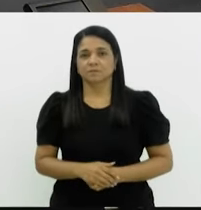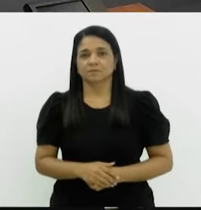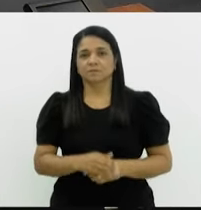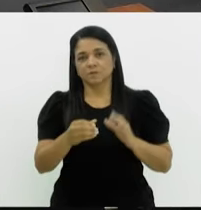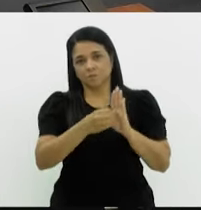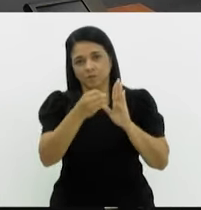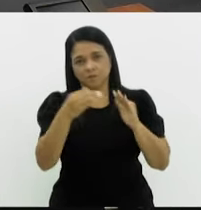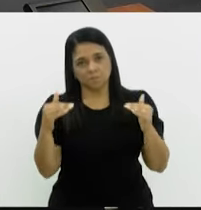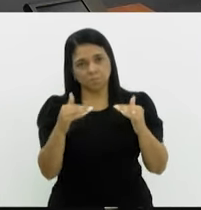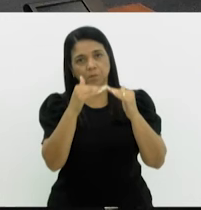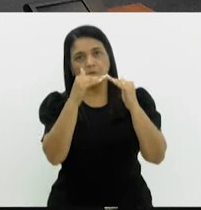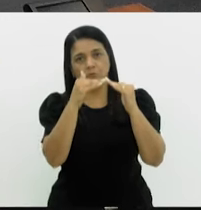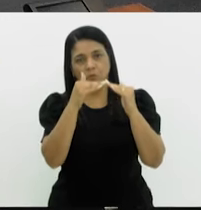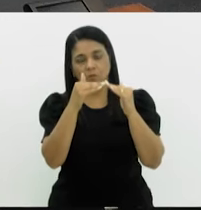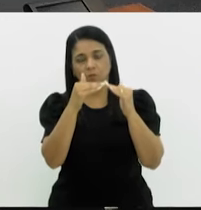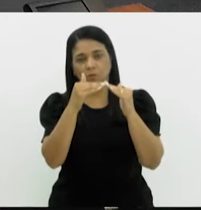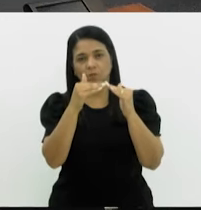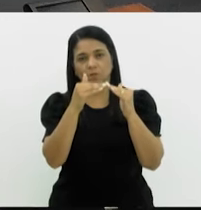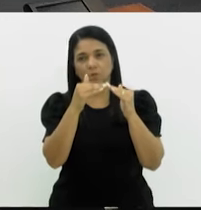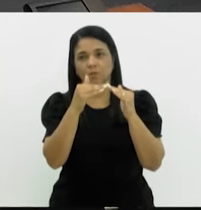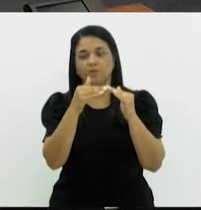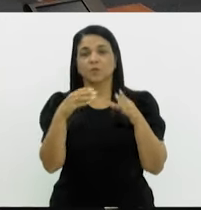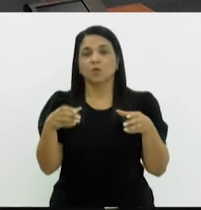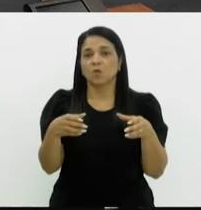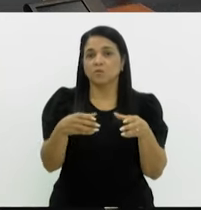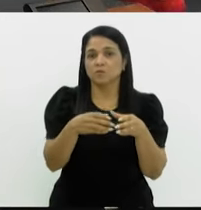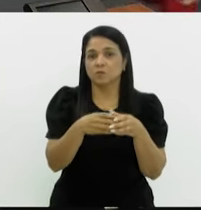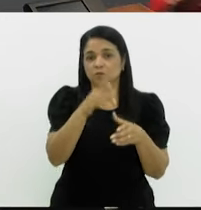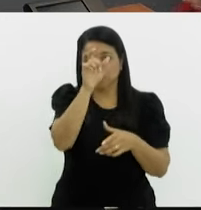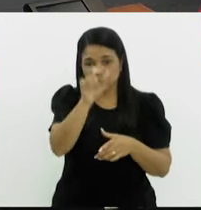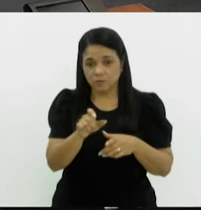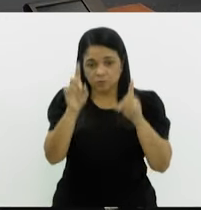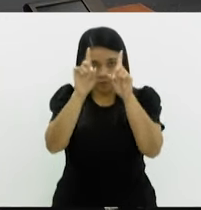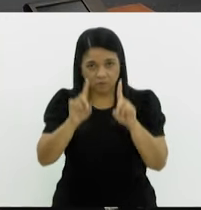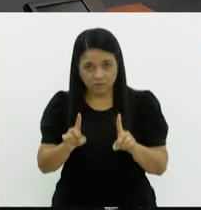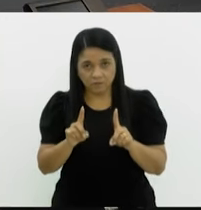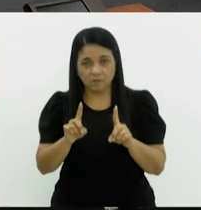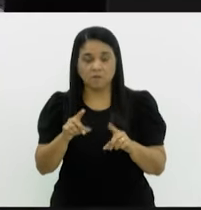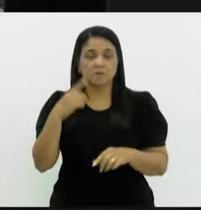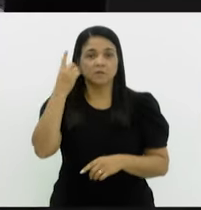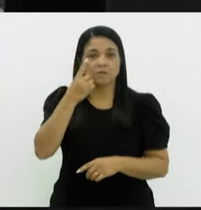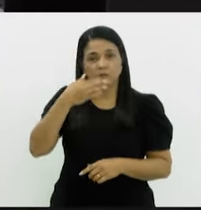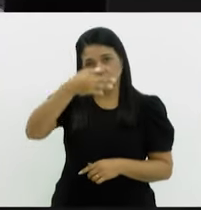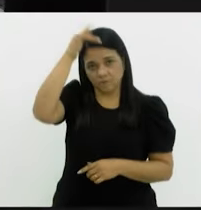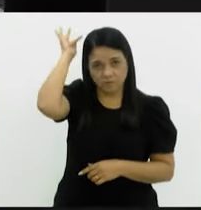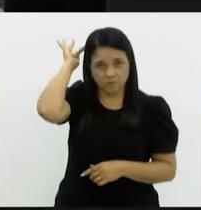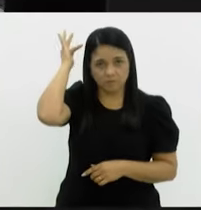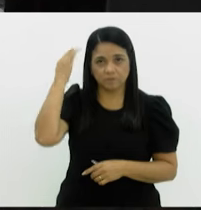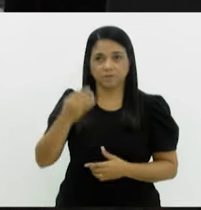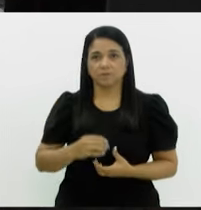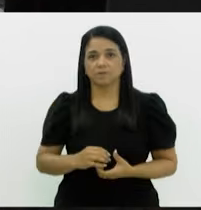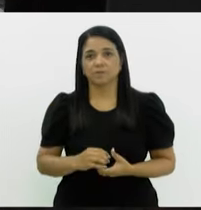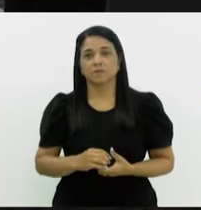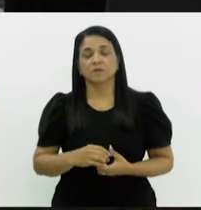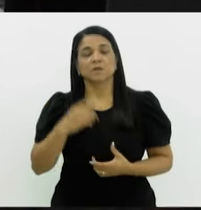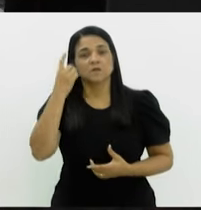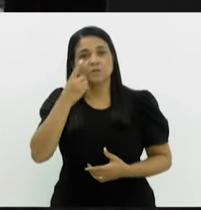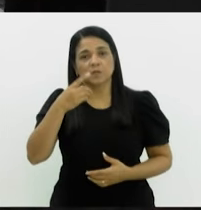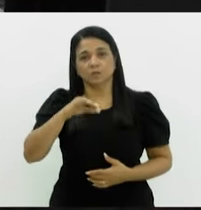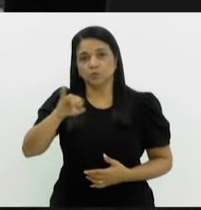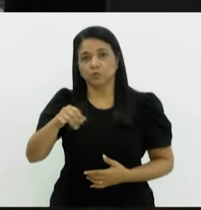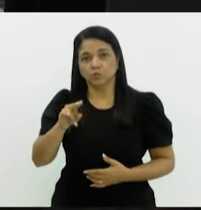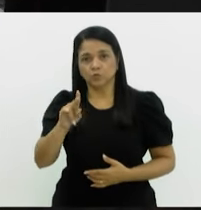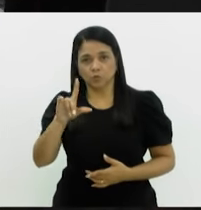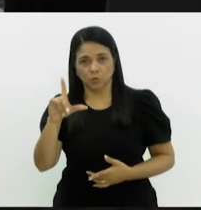Parecer favorável, presidenta. Pela Comissão de Pessoa com Deficiência, deputado Fred Pacheco, deputado Júlio